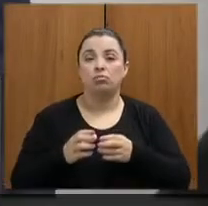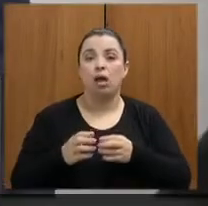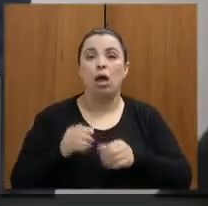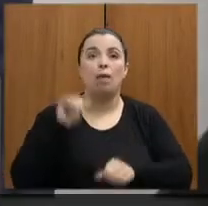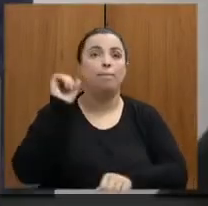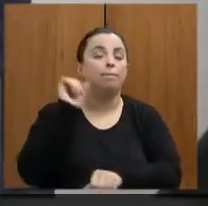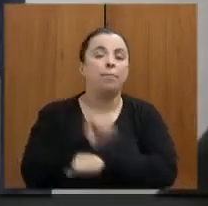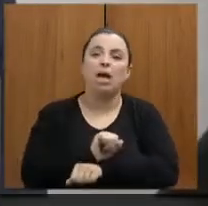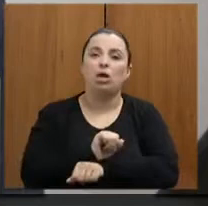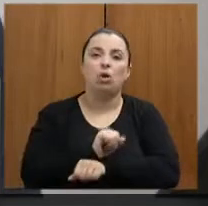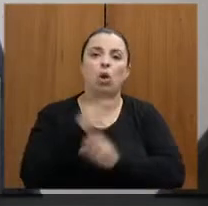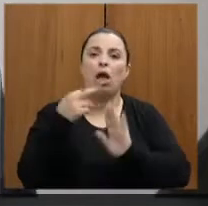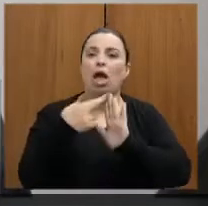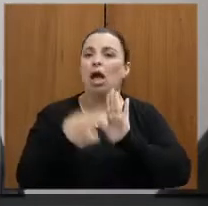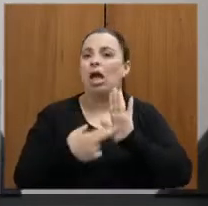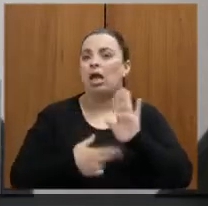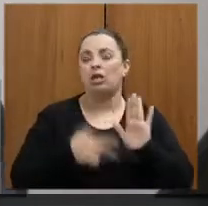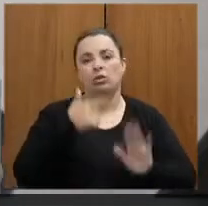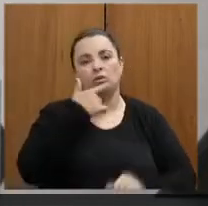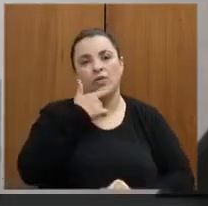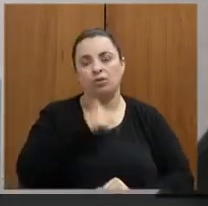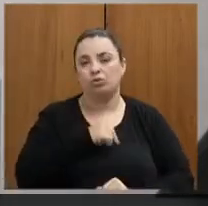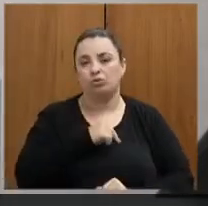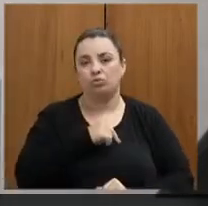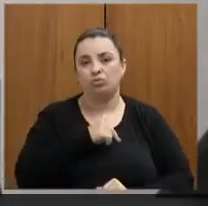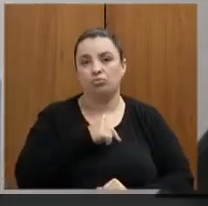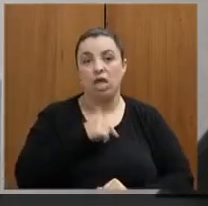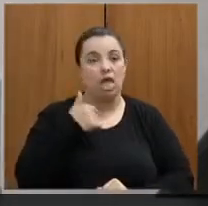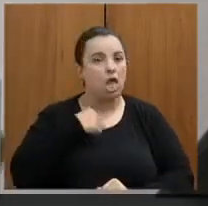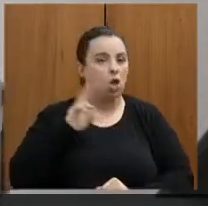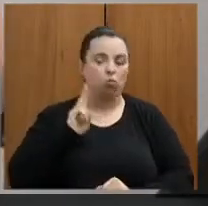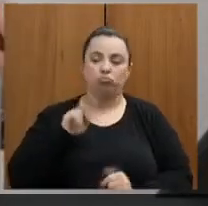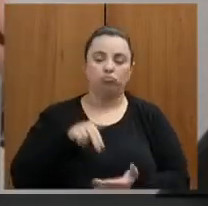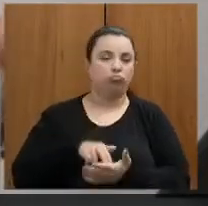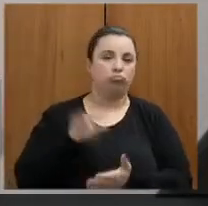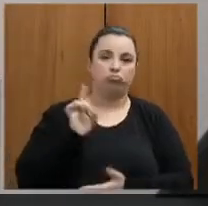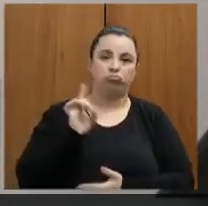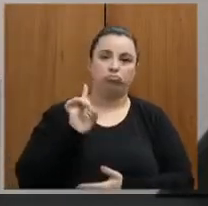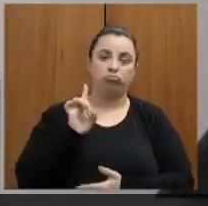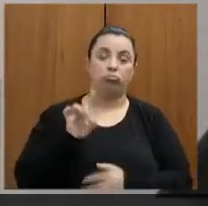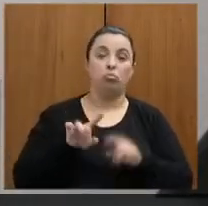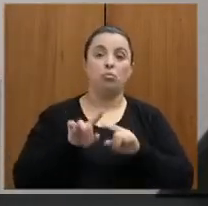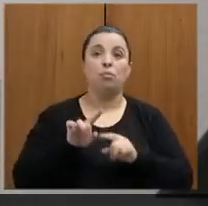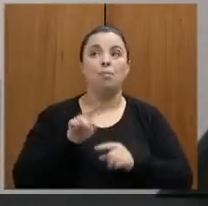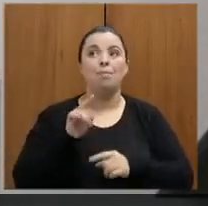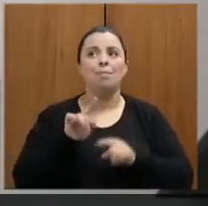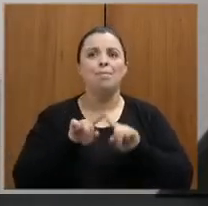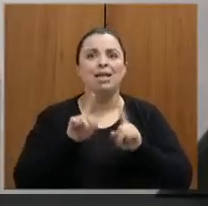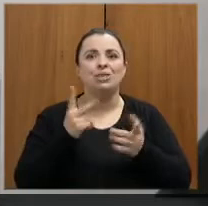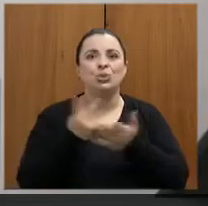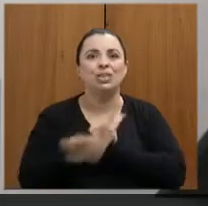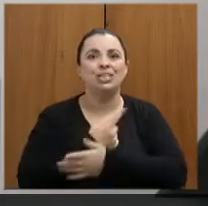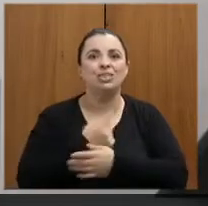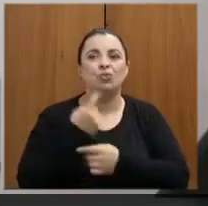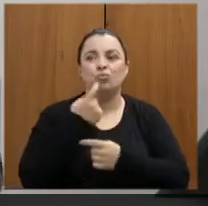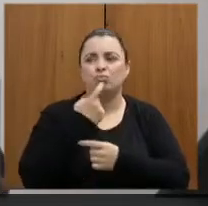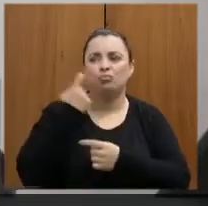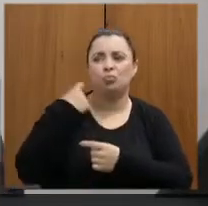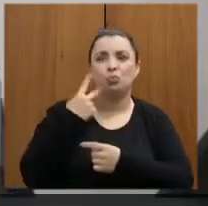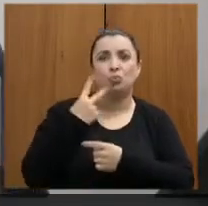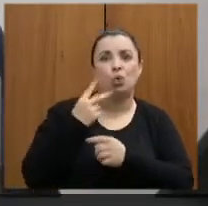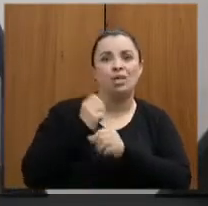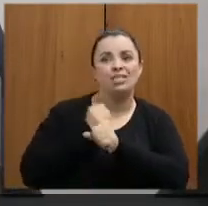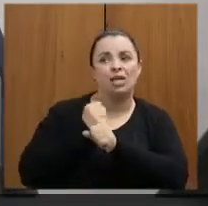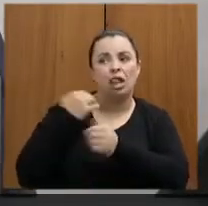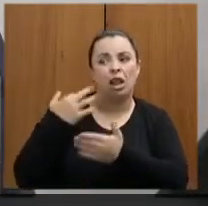do queijo pela história não fui eu não estava aqui mas dos últimos dois anos Deputado a Laura nós tivemos